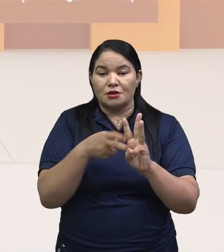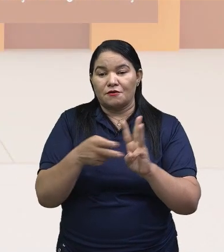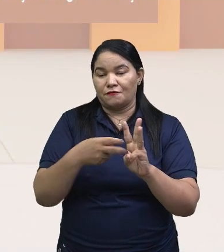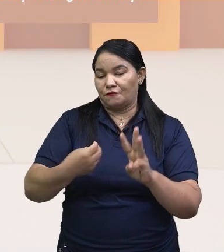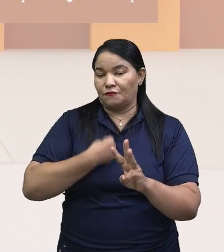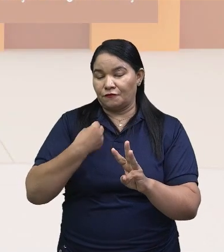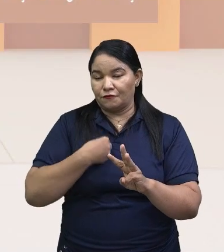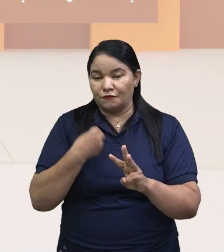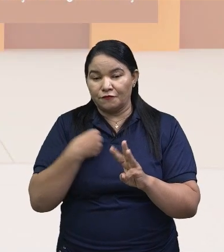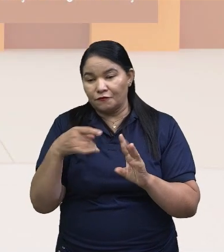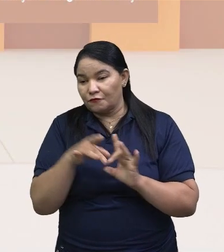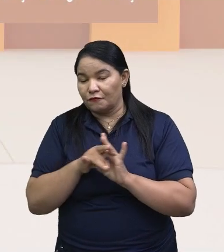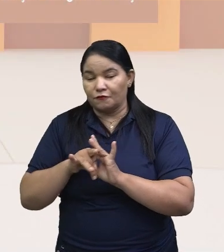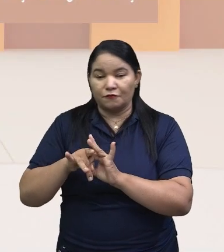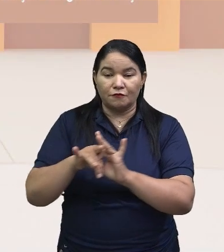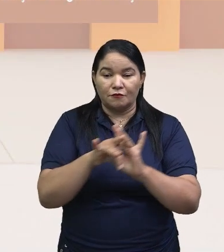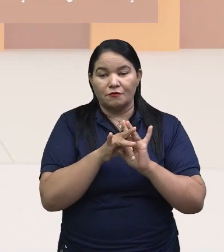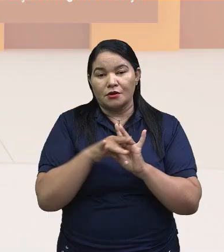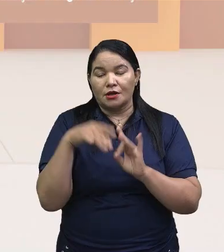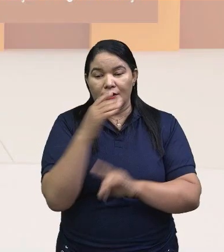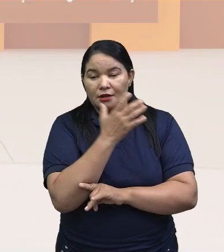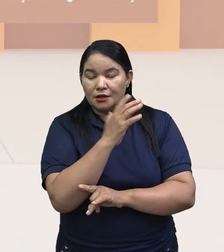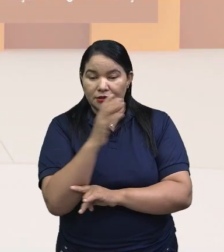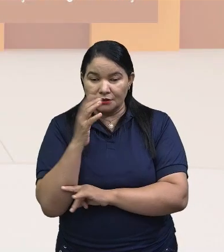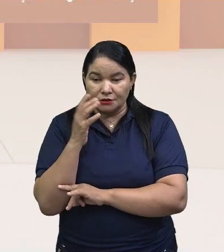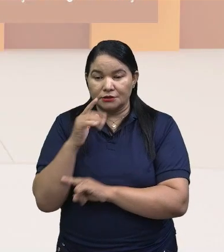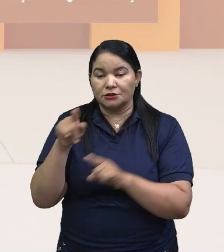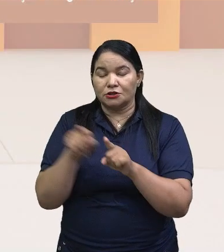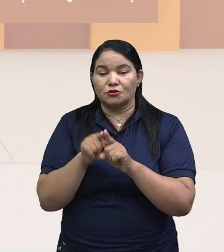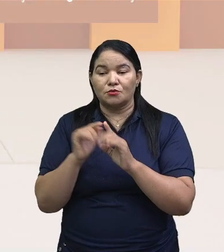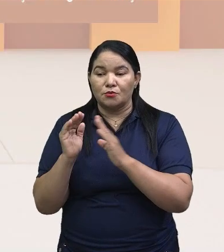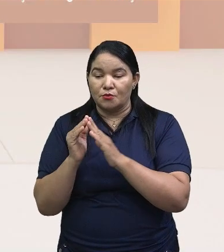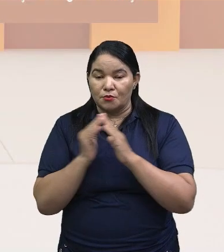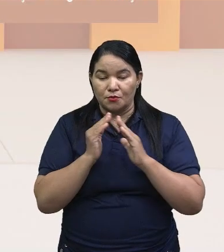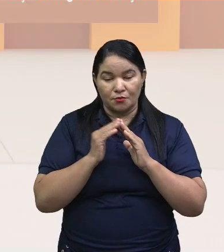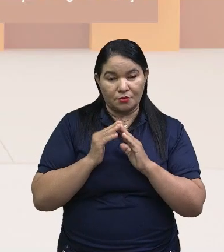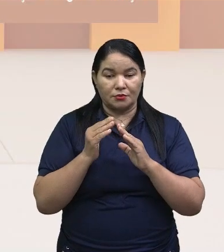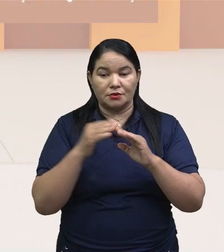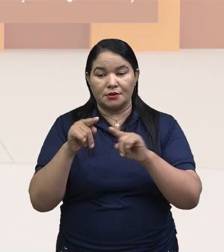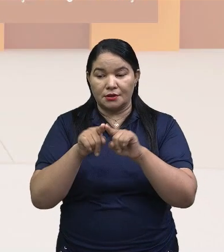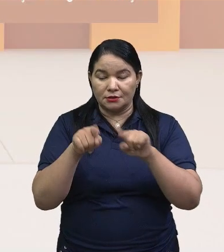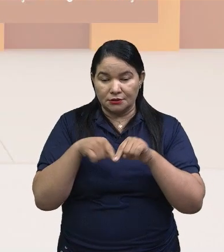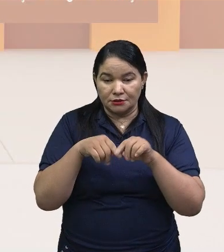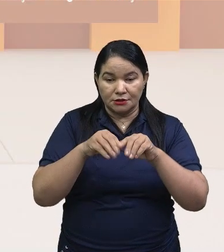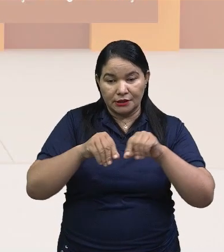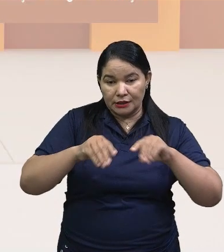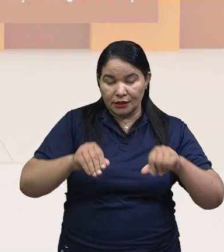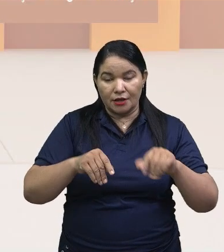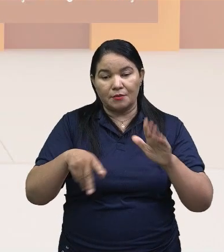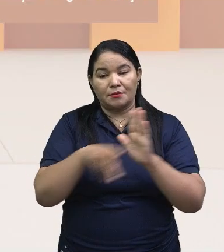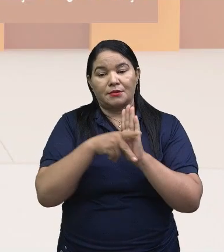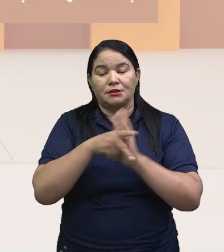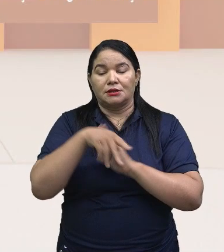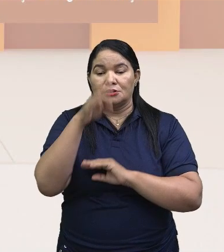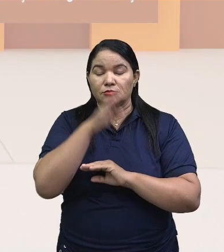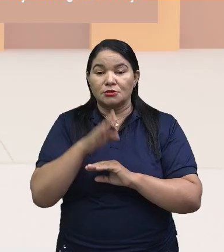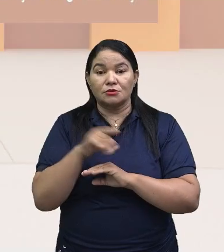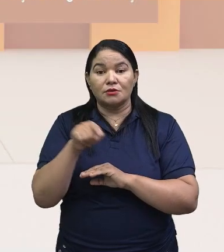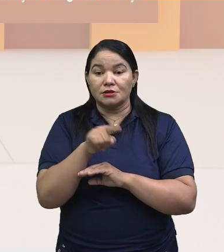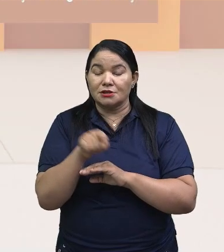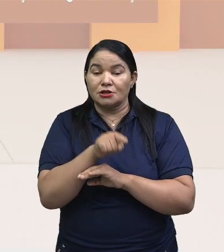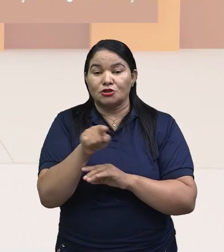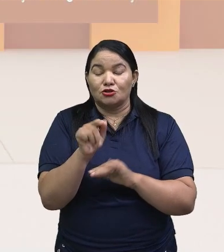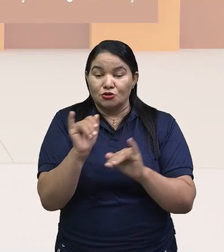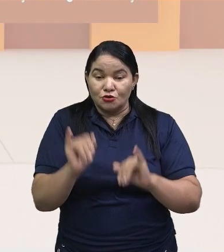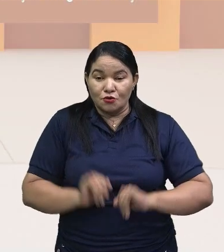convivendo harmonicamente com a natureza, habitando as terras brasileiras, eles vão